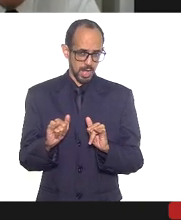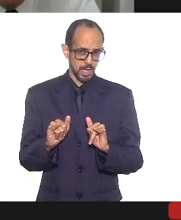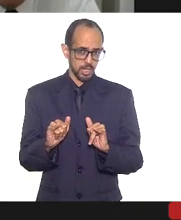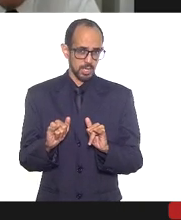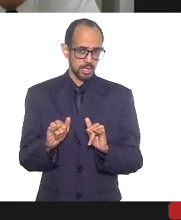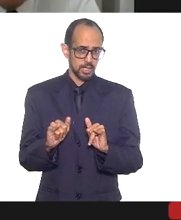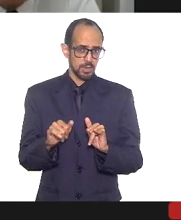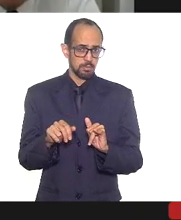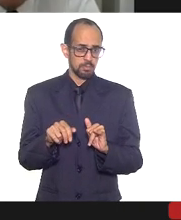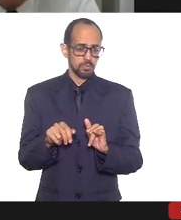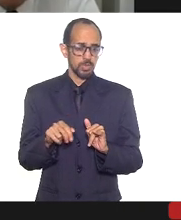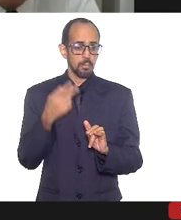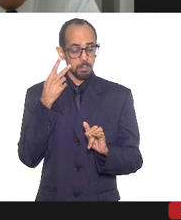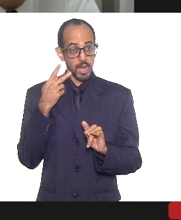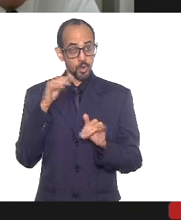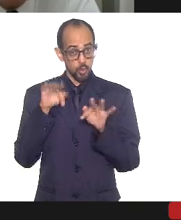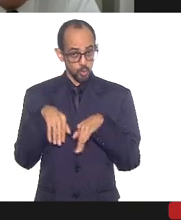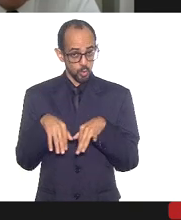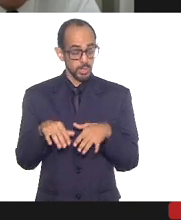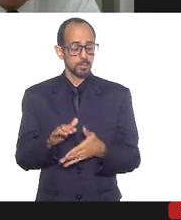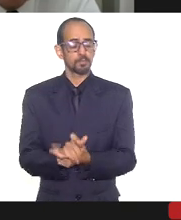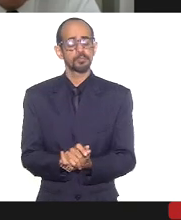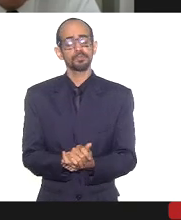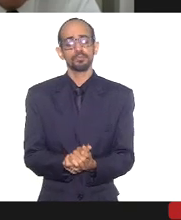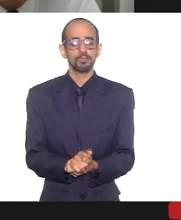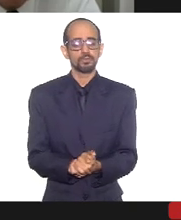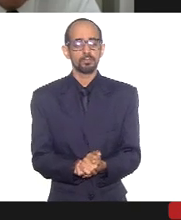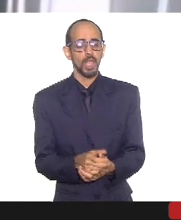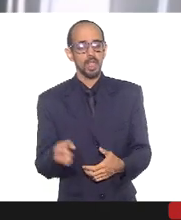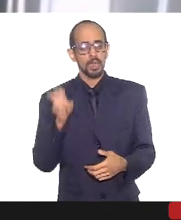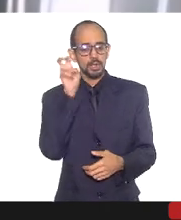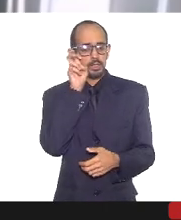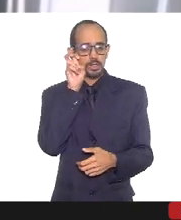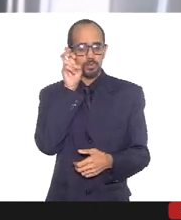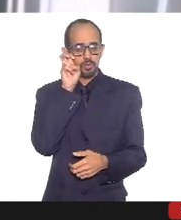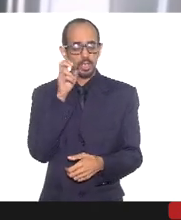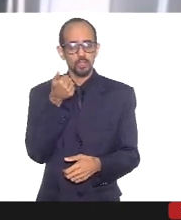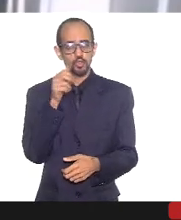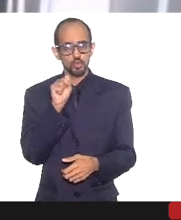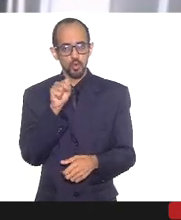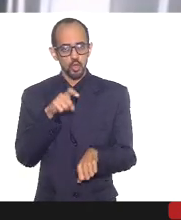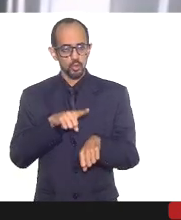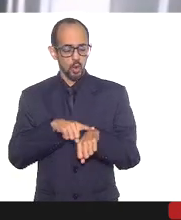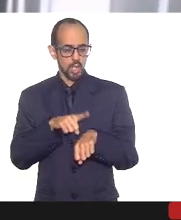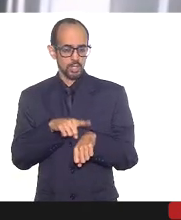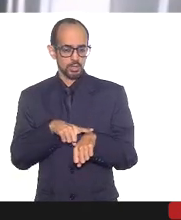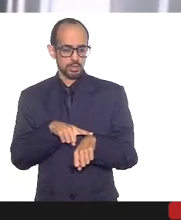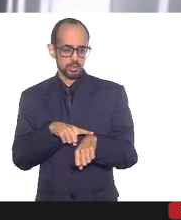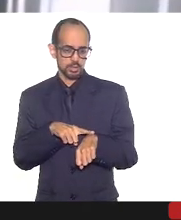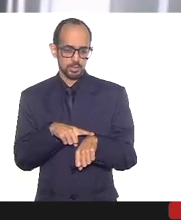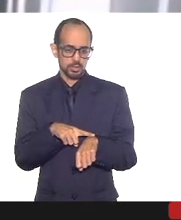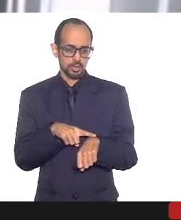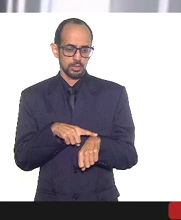agora. A título de informação, na próxima quinta-feira, às 18 horas,